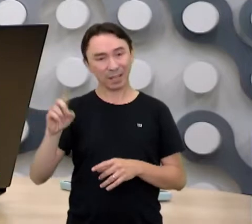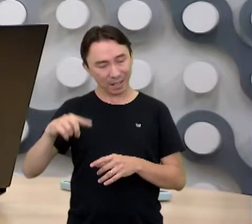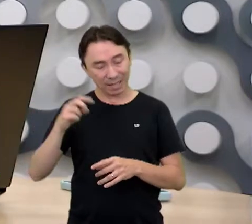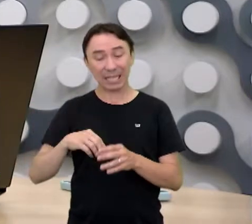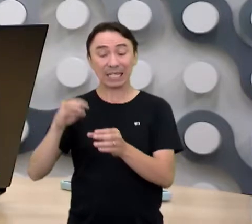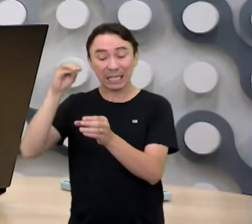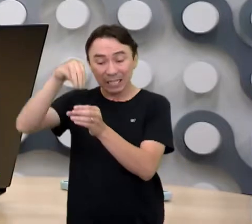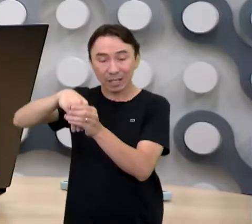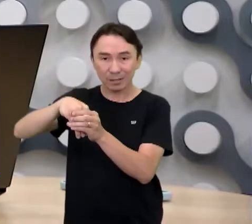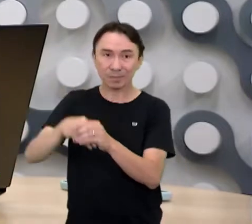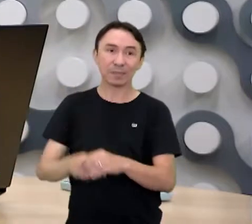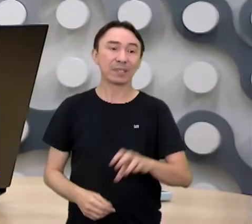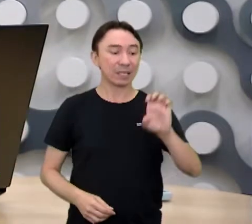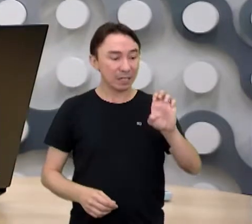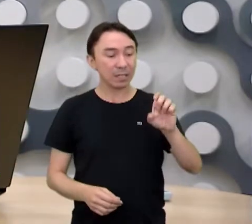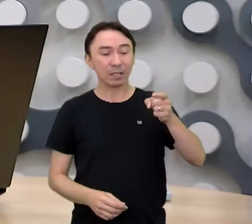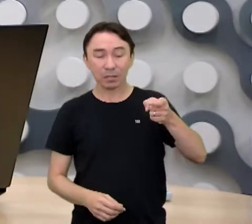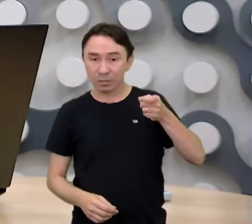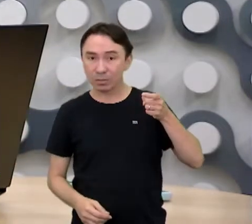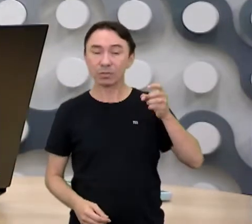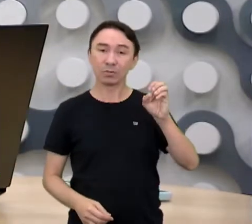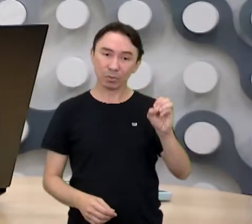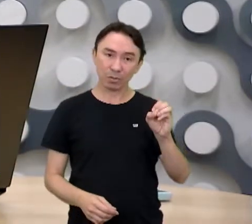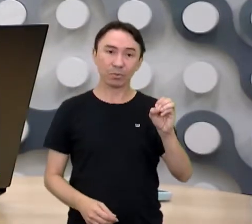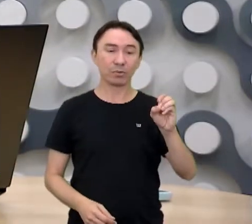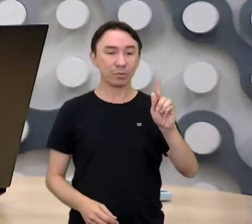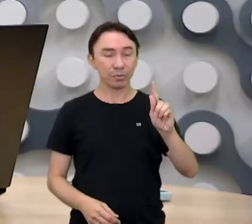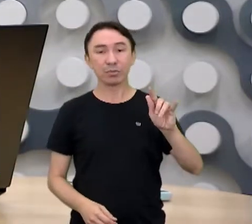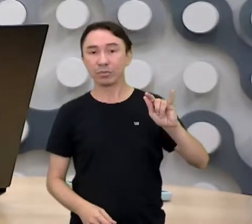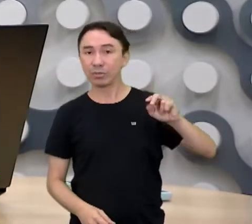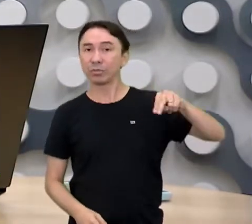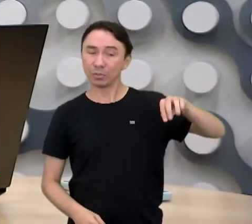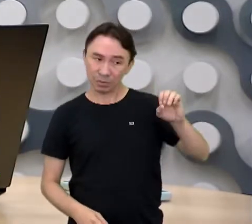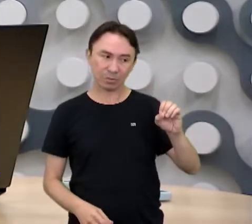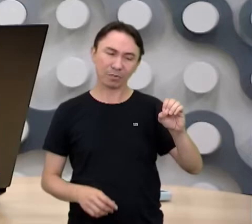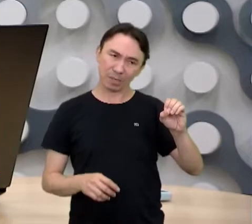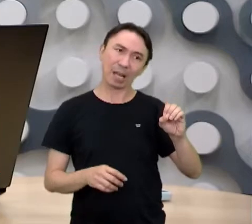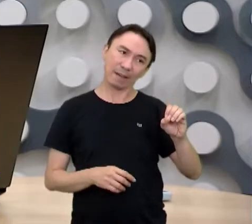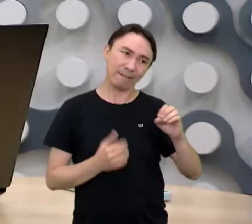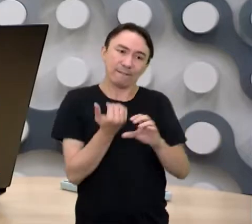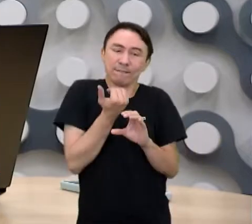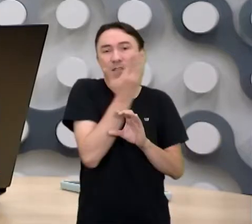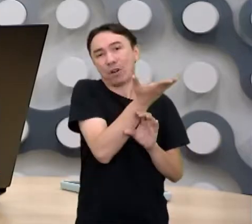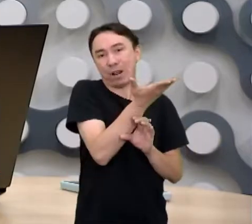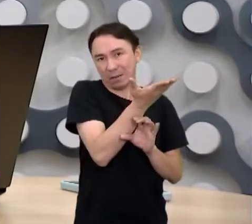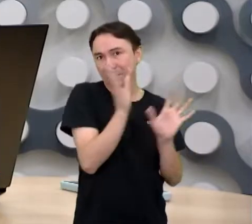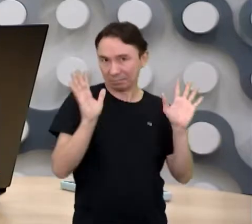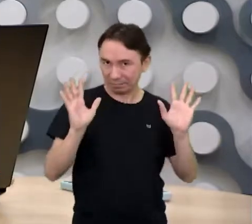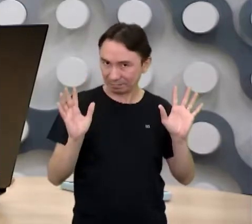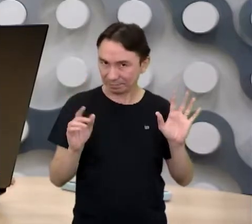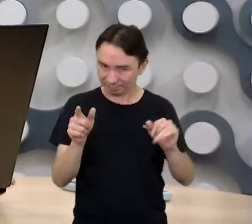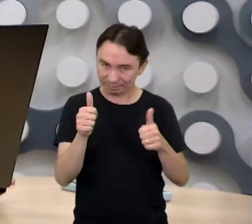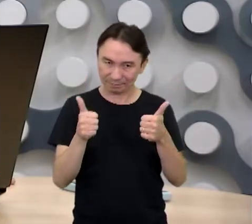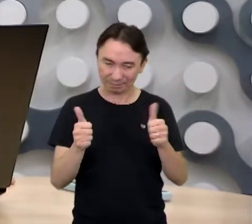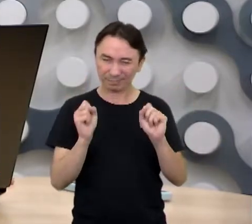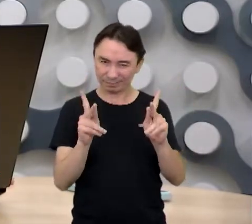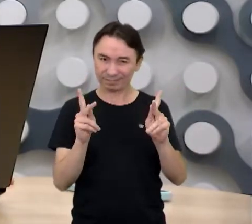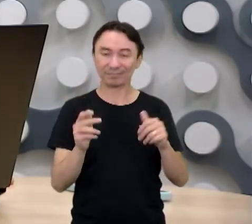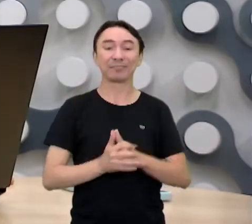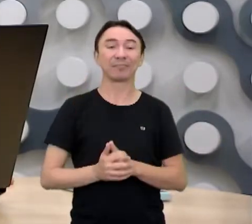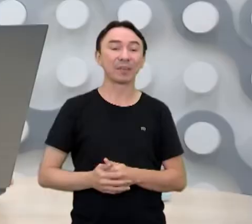fatores externos aí, como por exemplo aí intemperismo e erosão. Certo, galerinha? Vamos lá para a próxima aí, que é o